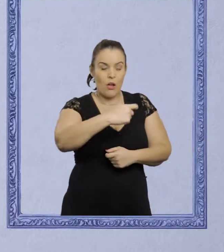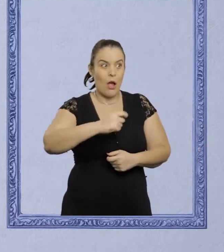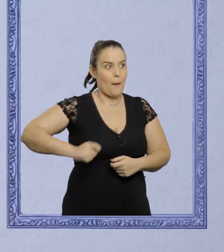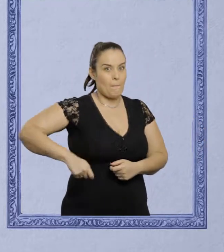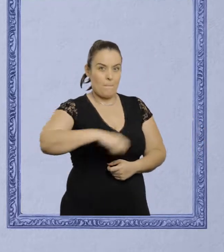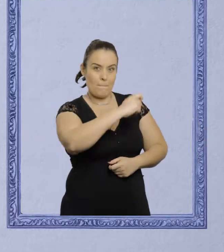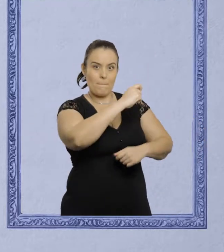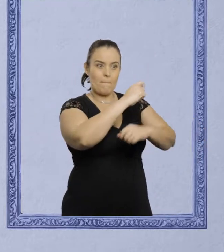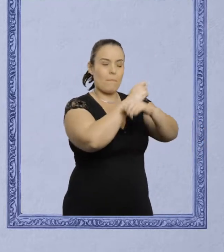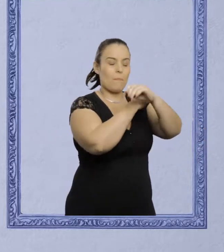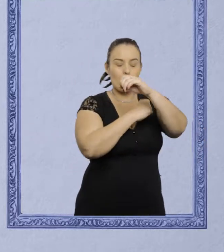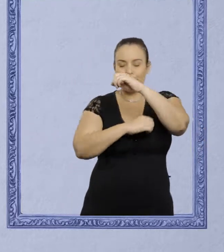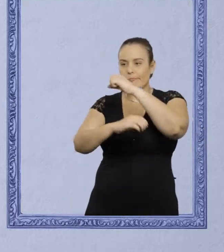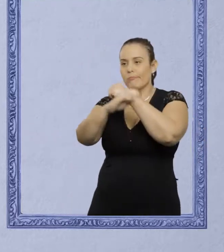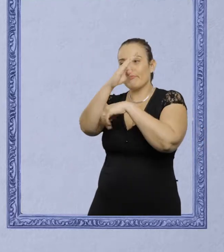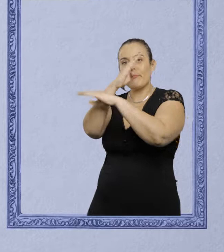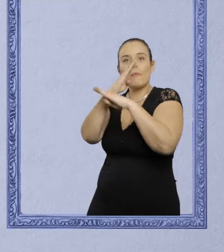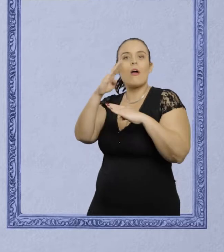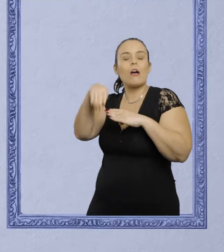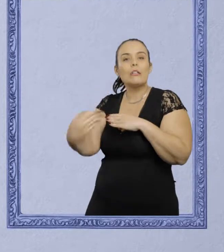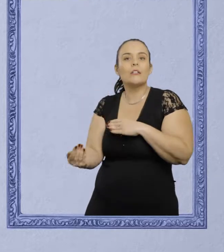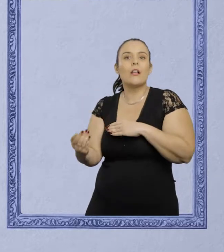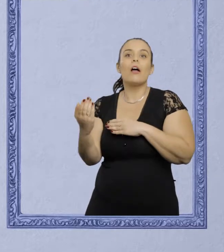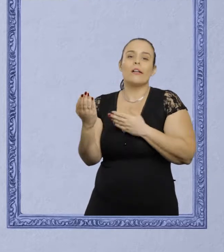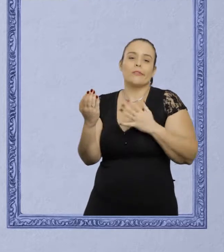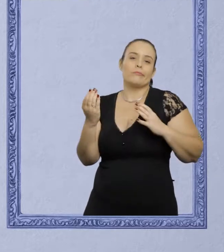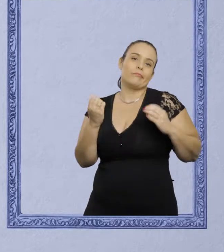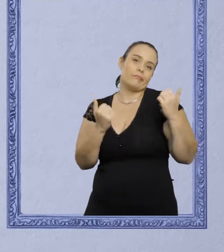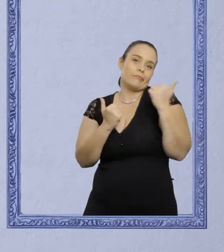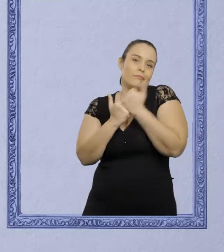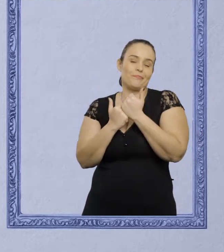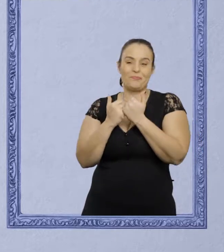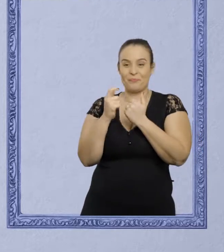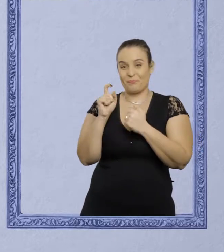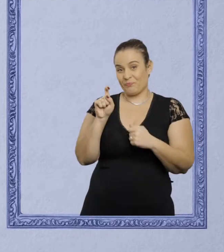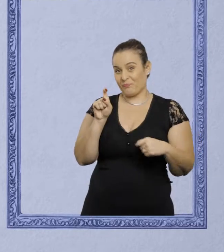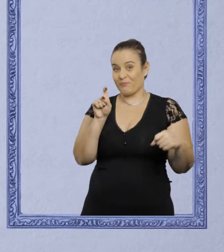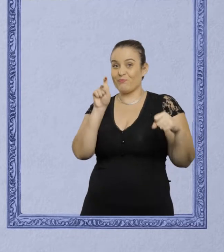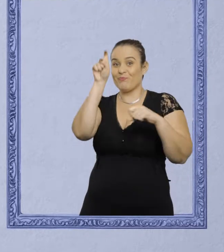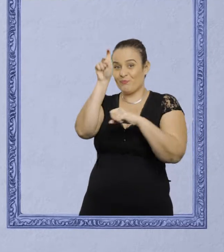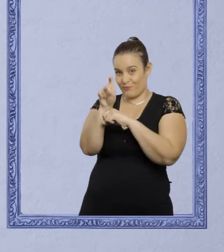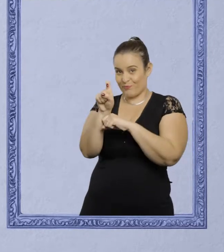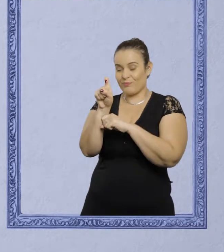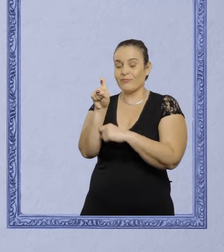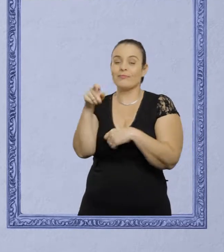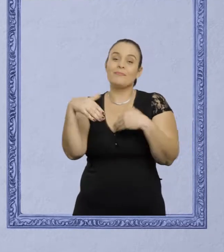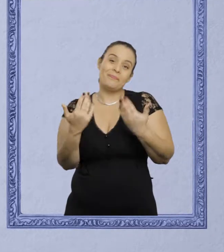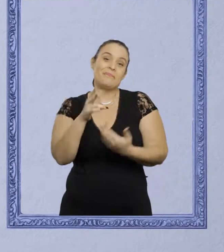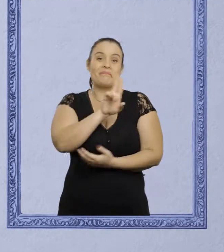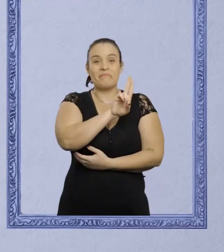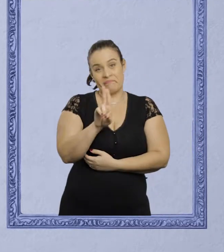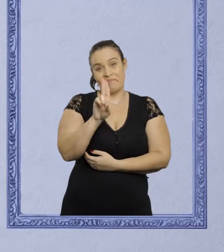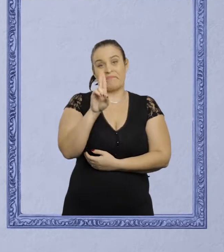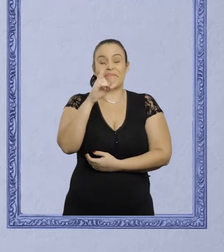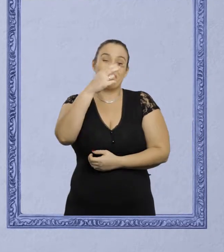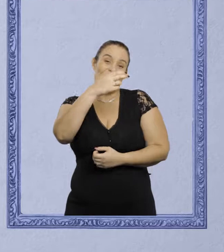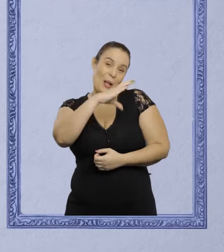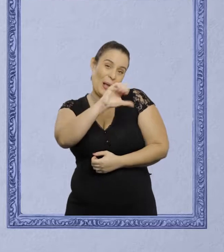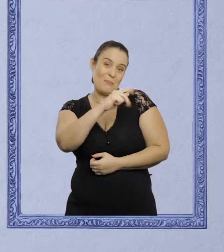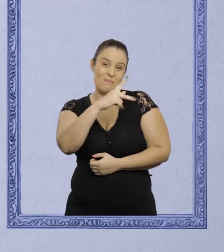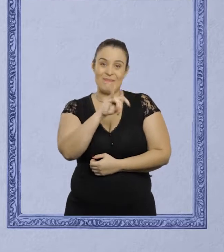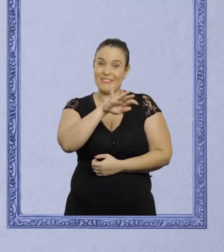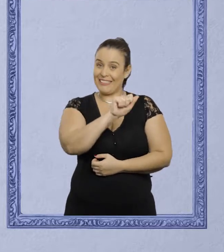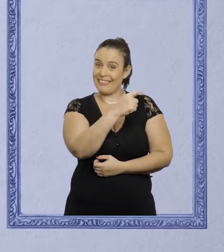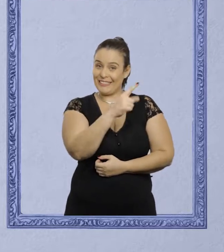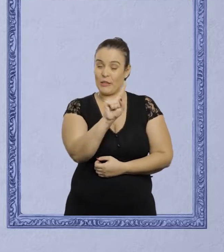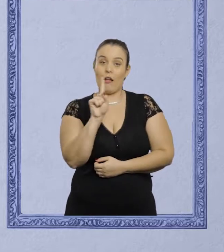um gancho de ferro no lugar da mão direita, como se fosse uma garra. Por isso, o nome dele ficou sendo Capitão